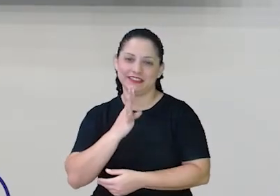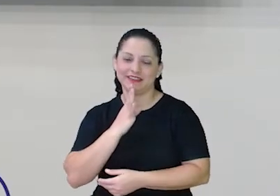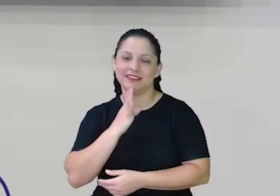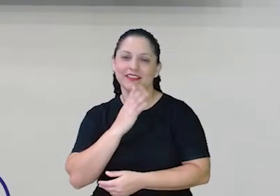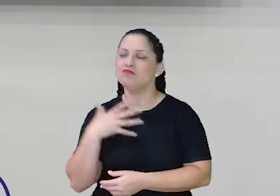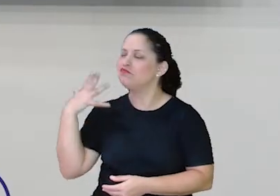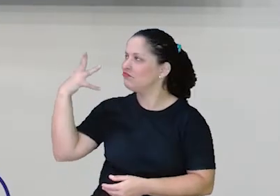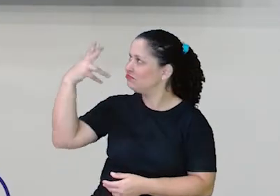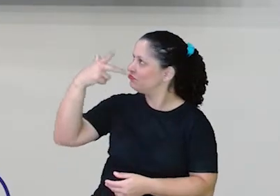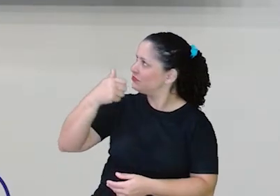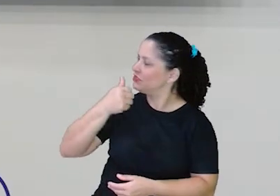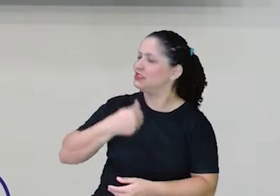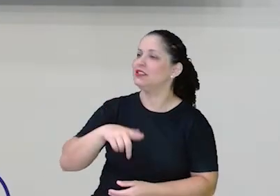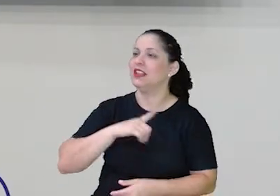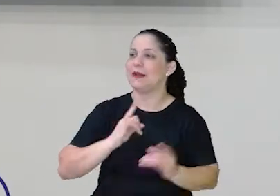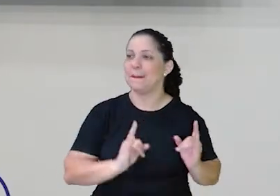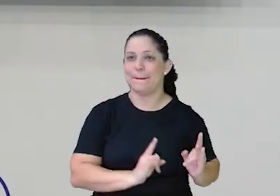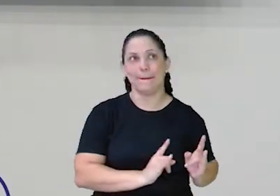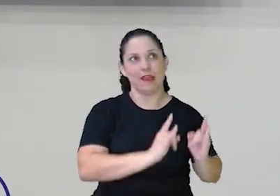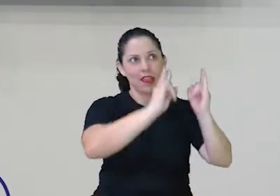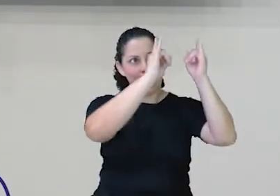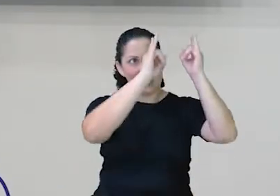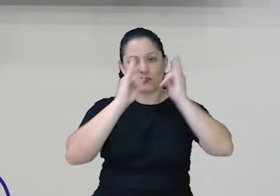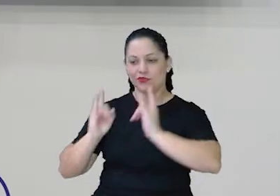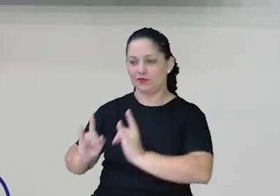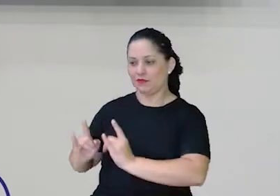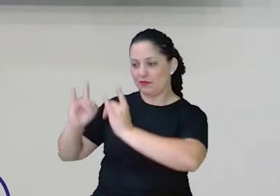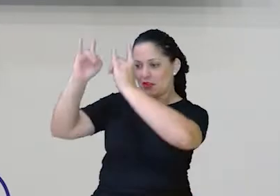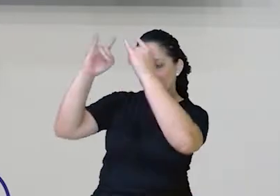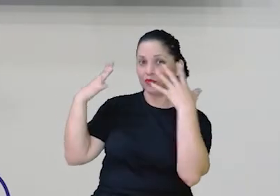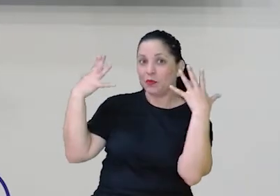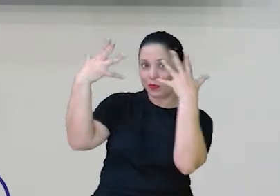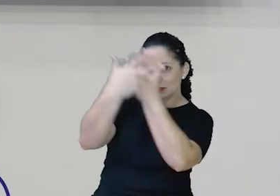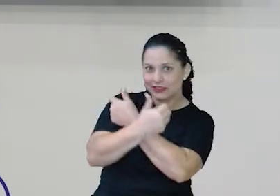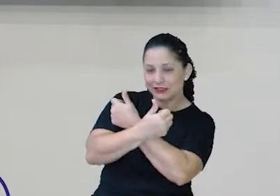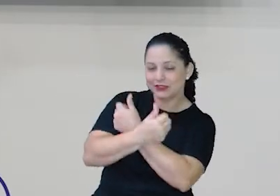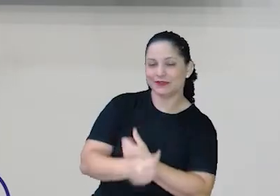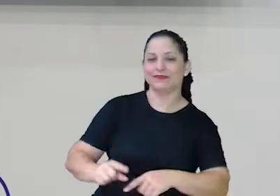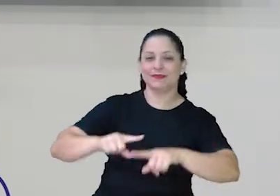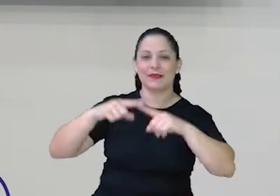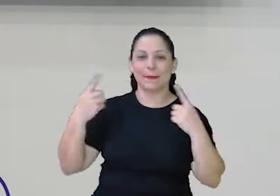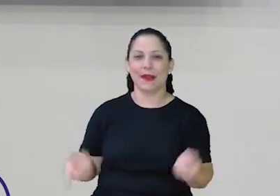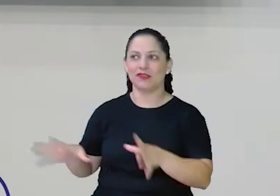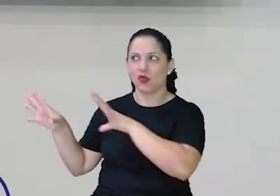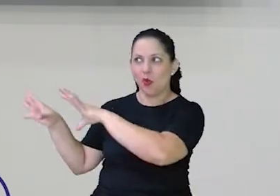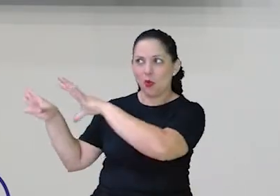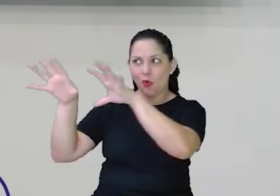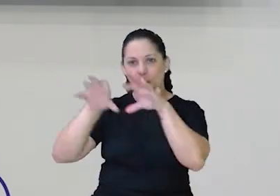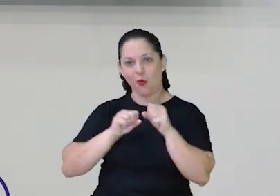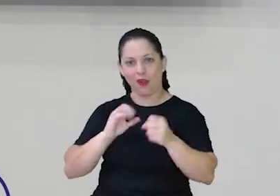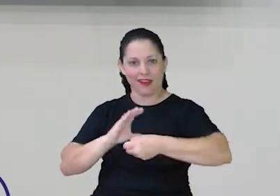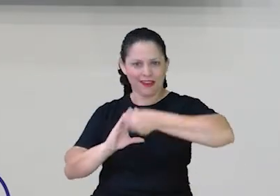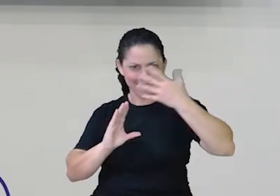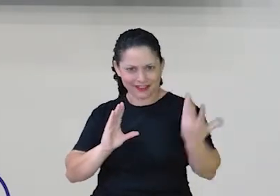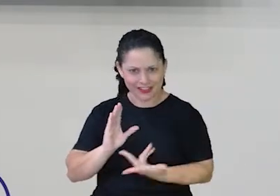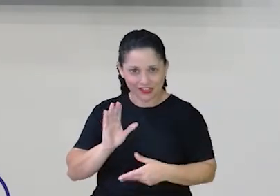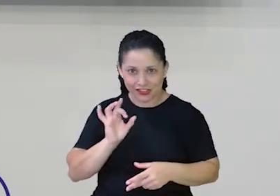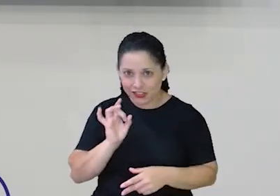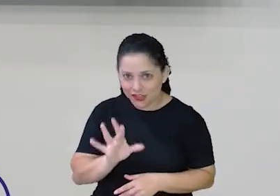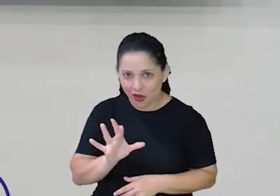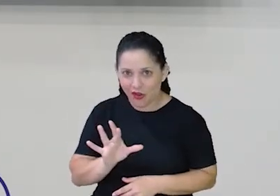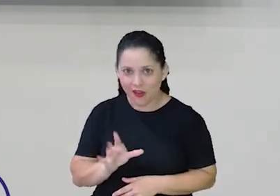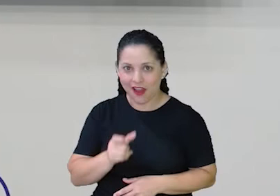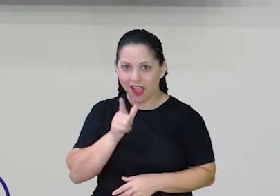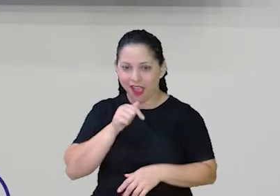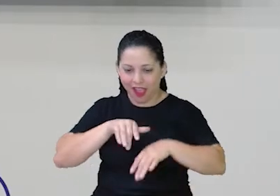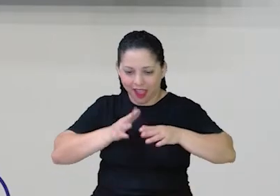só, é bonito, tá? Tem muitos prédios bonitos. E não só foi de Veneza que a gente herdou também essa característica de ser rodeada